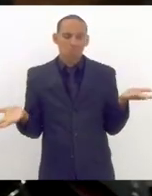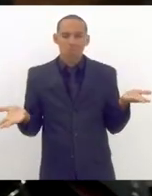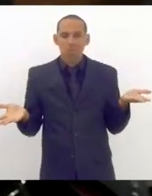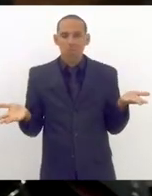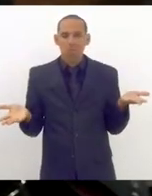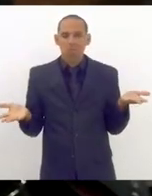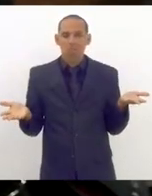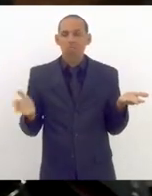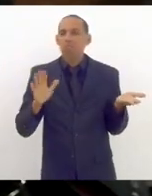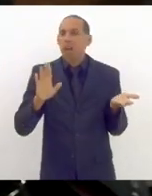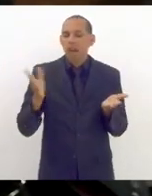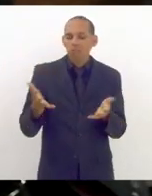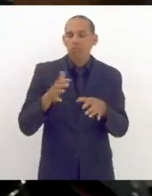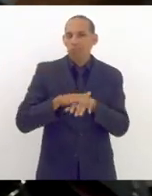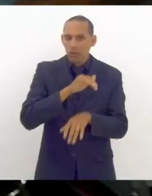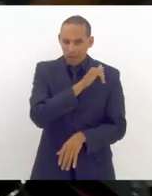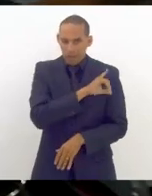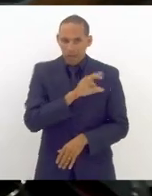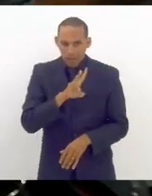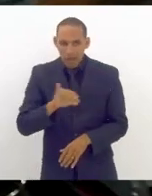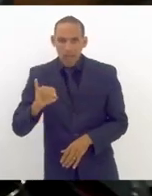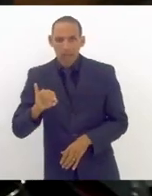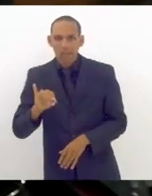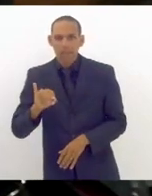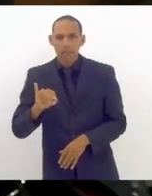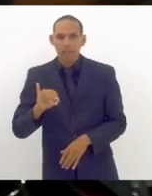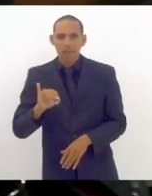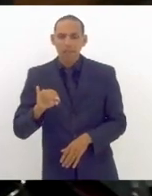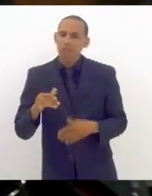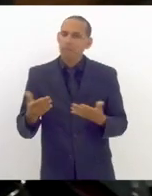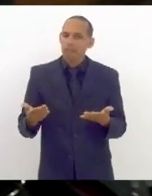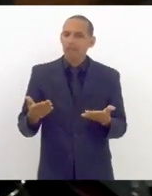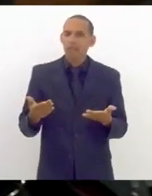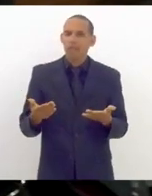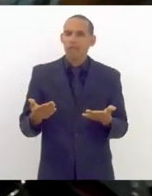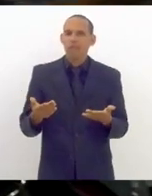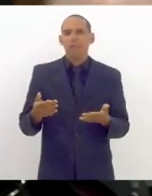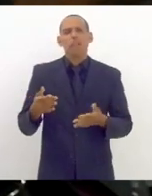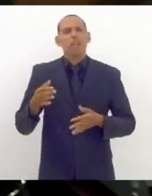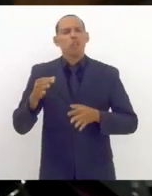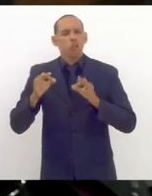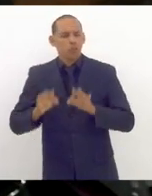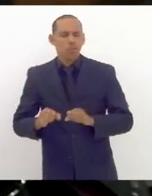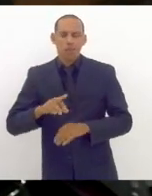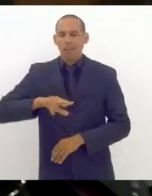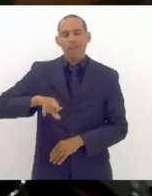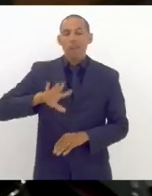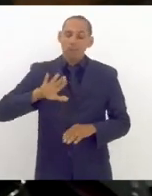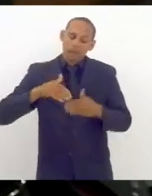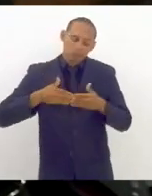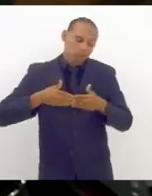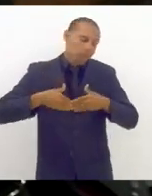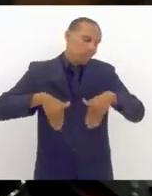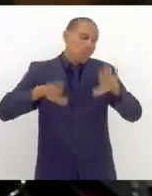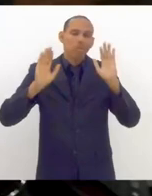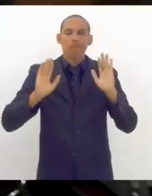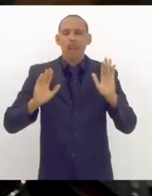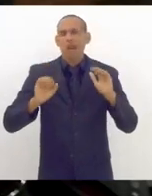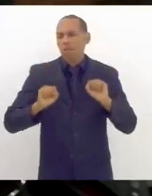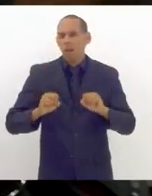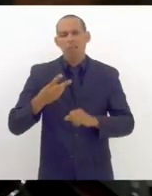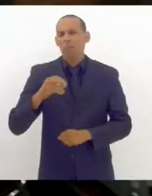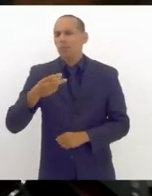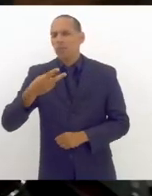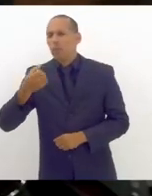vai vai estar incluído o município do Rio de Janeiro é claro que isso vai caracterizar uma certa injustiça Mas vida que segue que seja a partir de